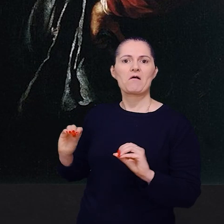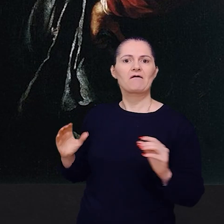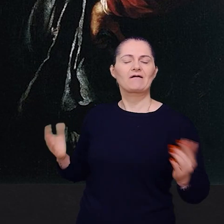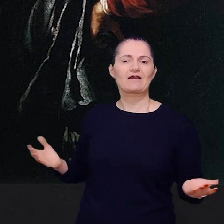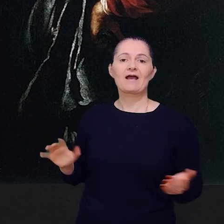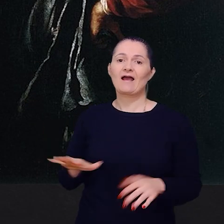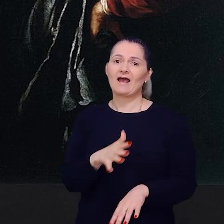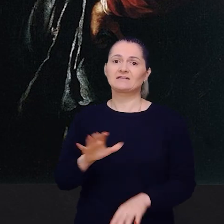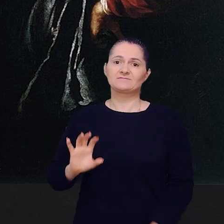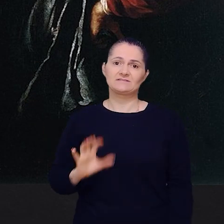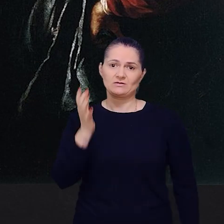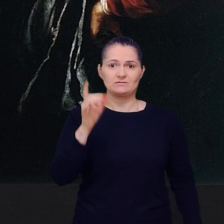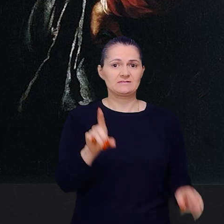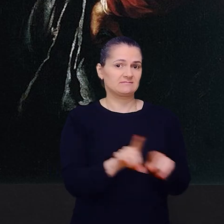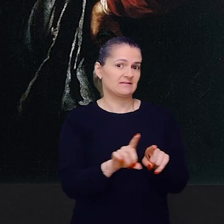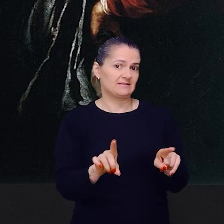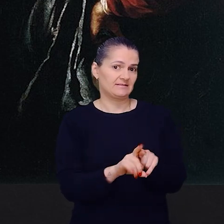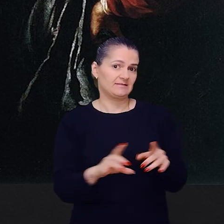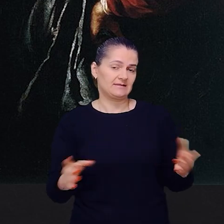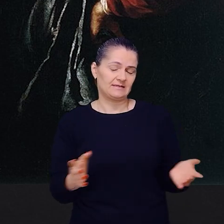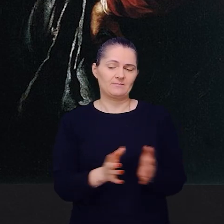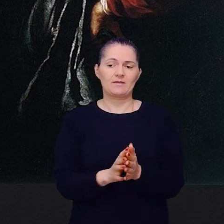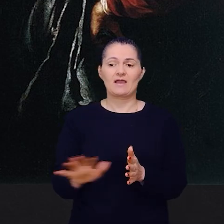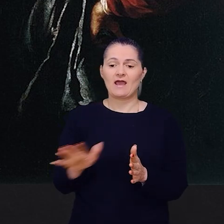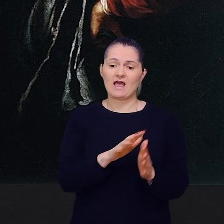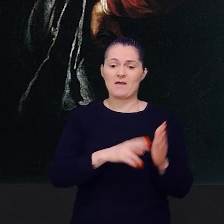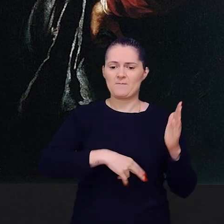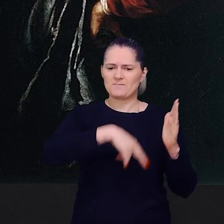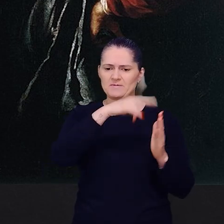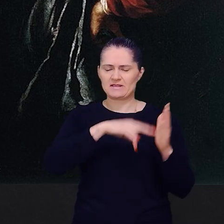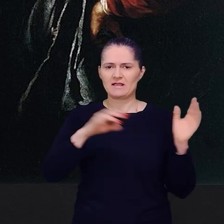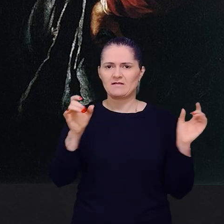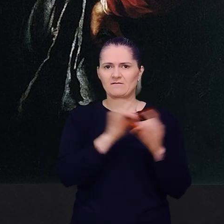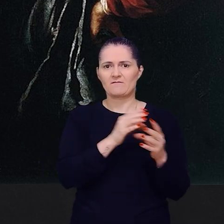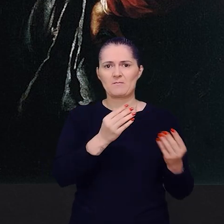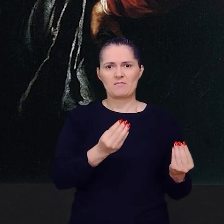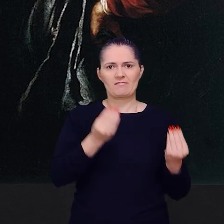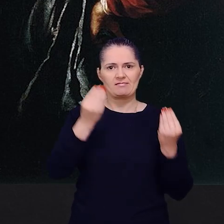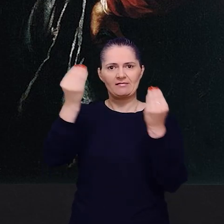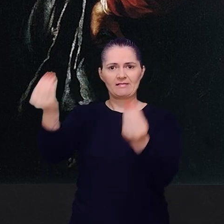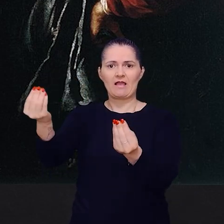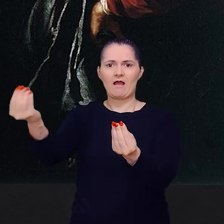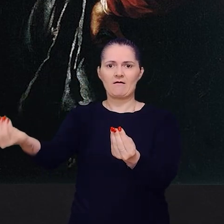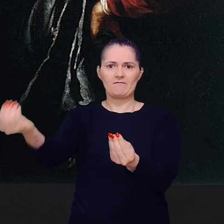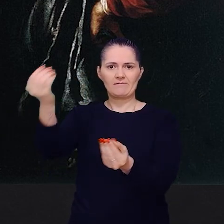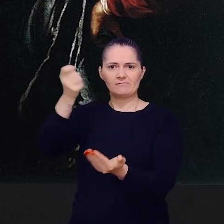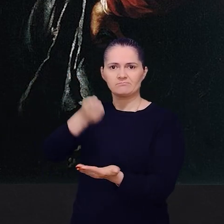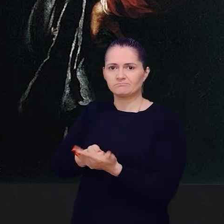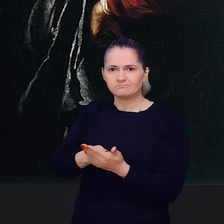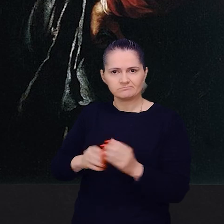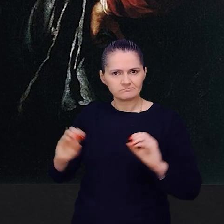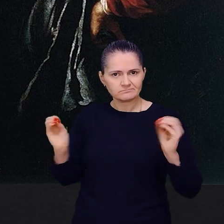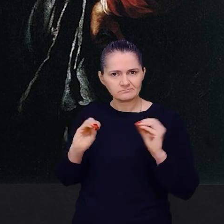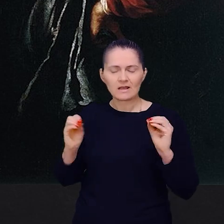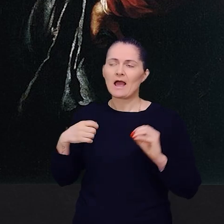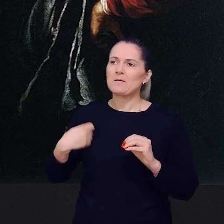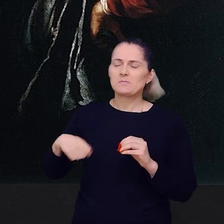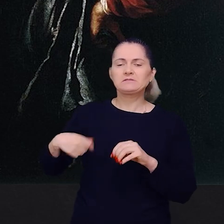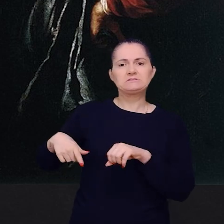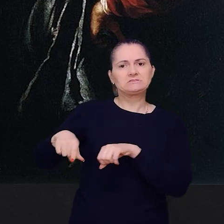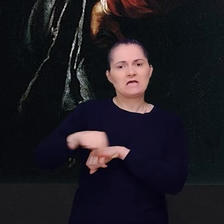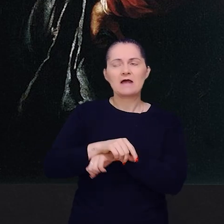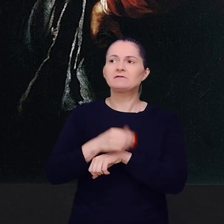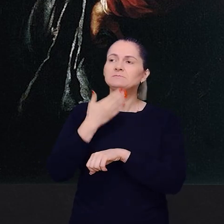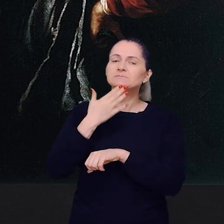também, às vezes acontecia com os artistas. Eles produziam, enviavam, e aí não recebiam pagamento, e aí tinham que